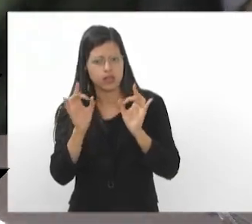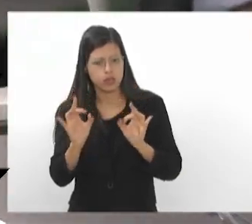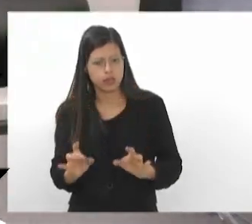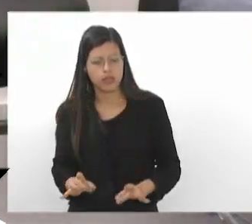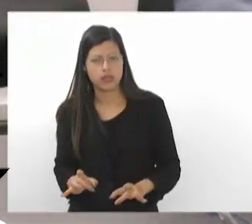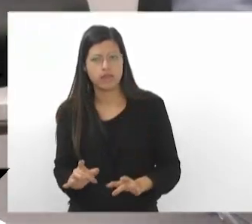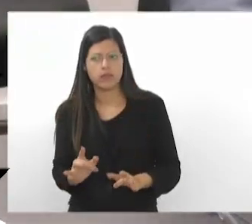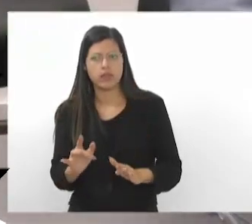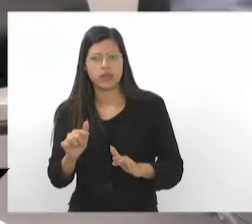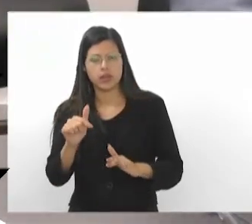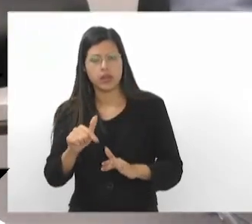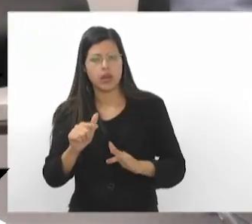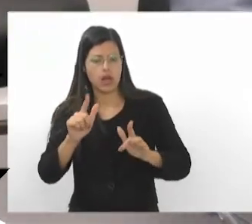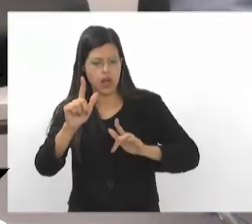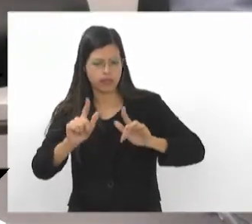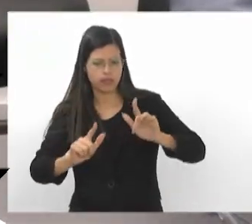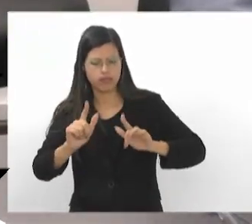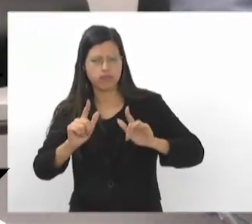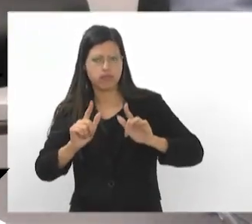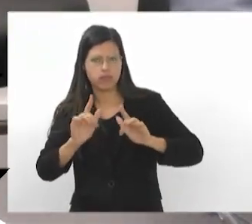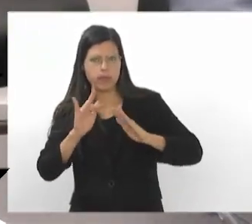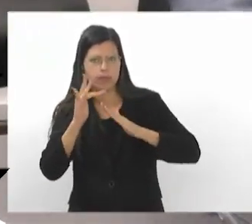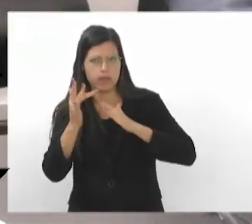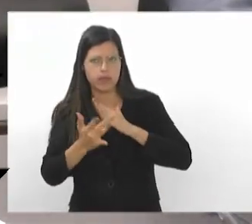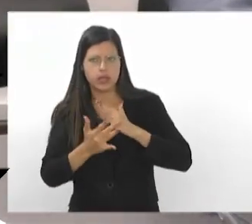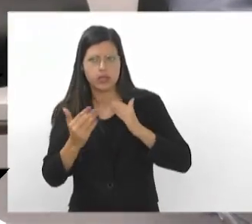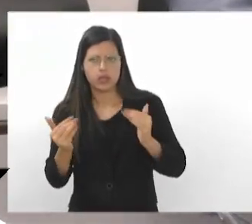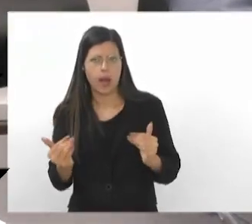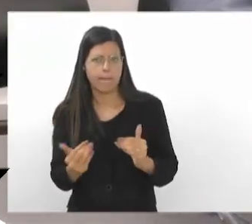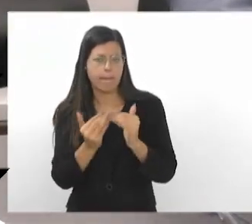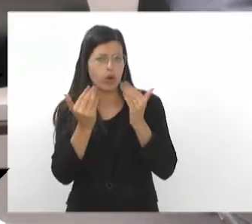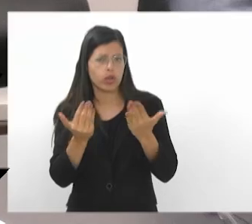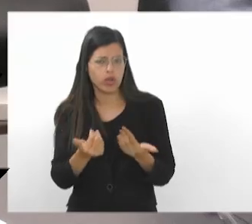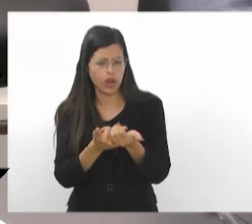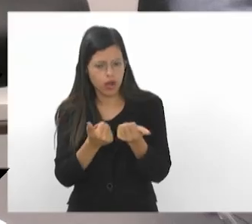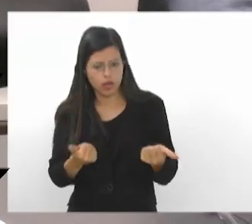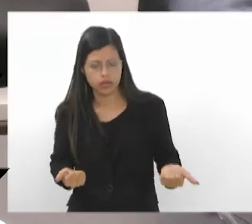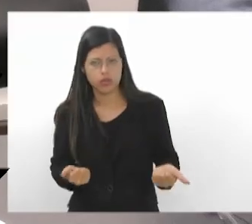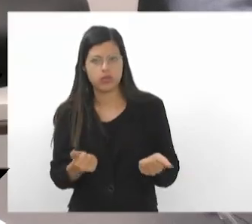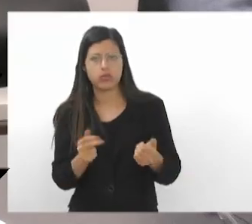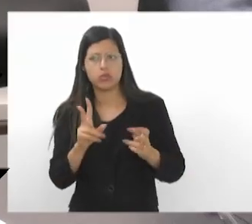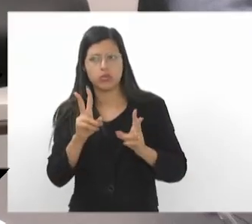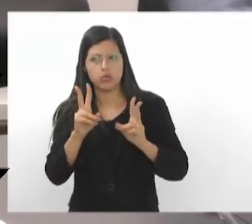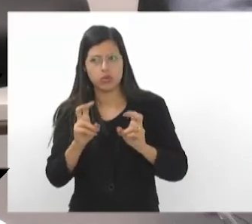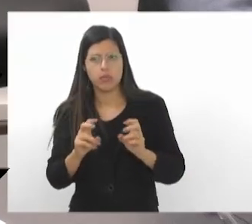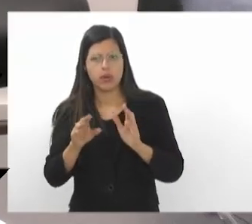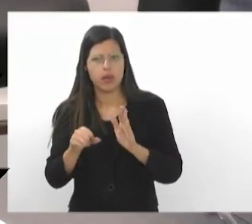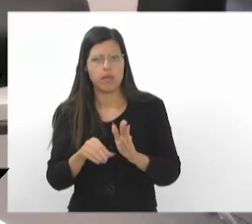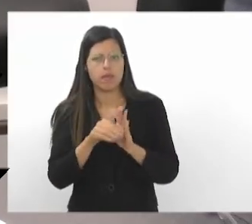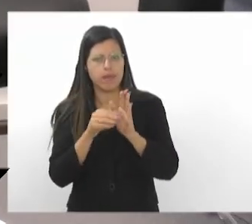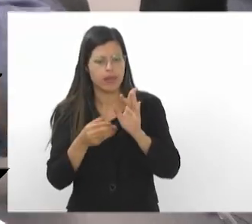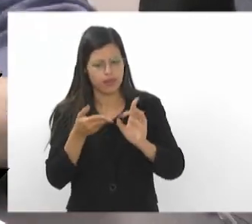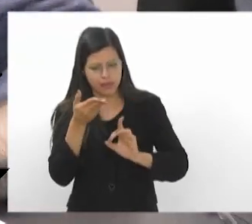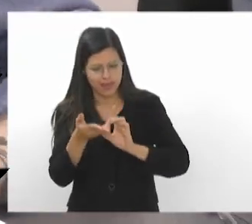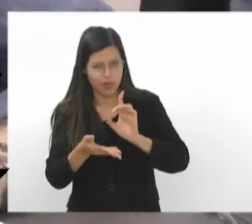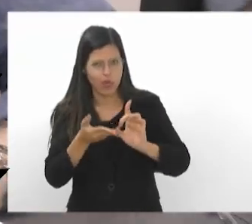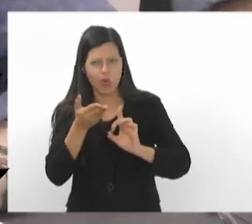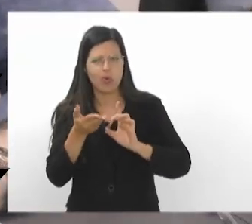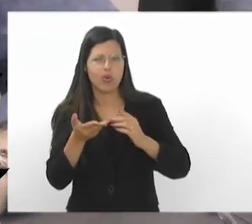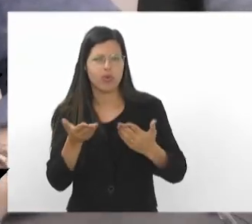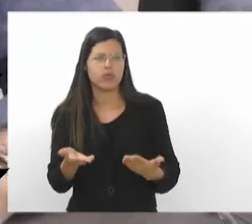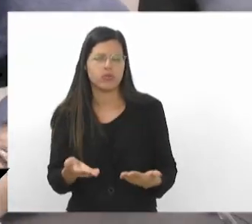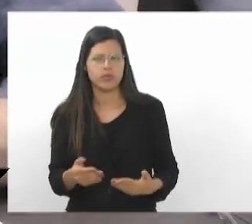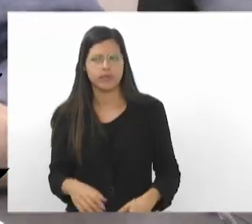está apoiando a execução da emenda, ou seja, uma até pauta pelo caso positiva. das doulas e do parto humanizado, etc. Era essa observação que eu queria